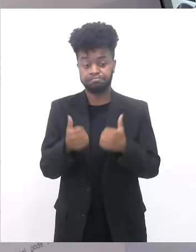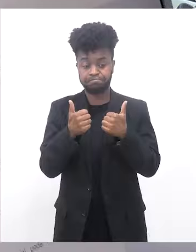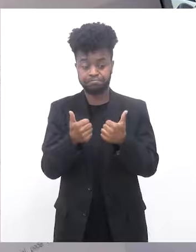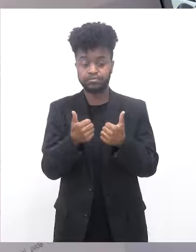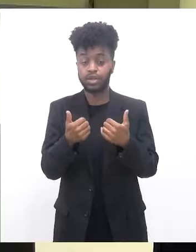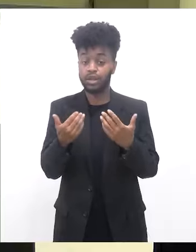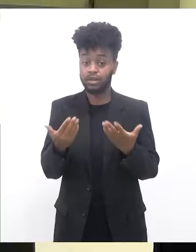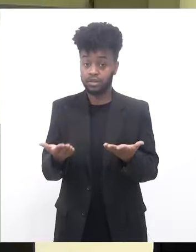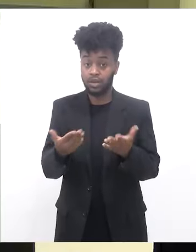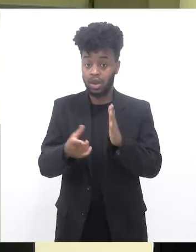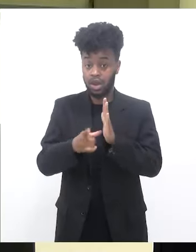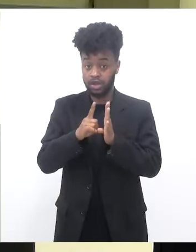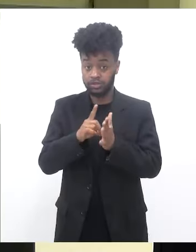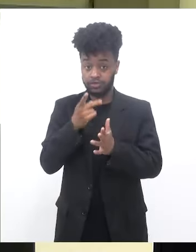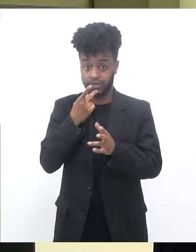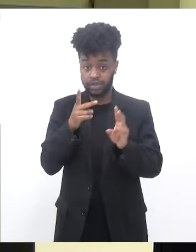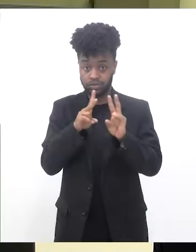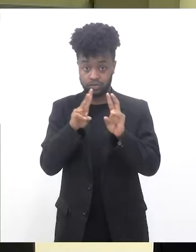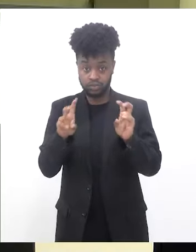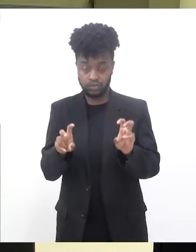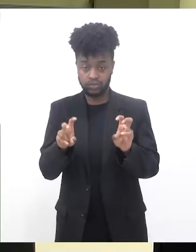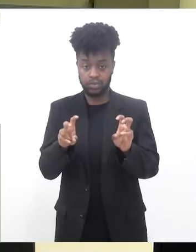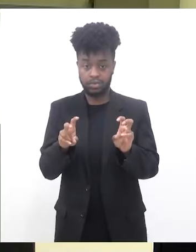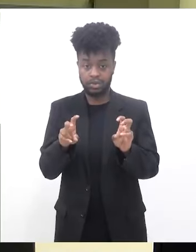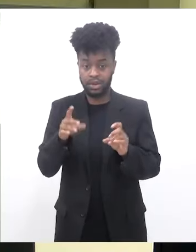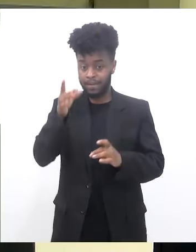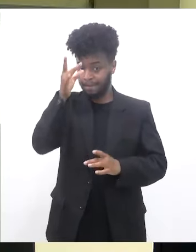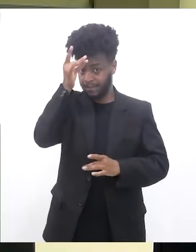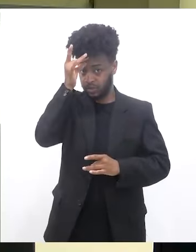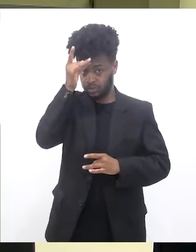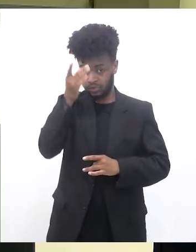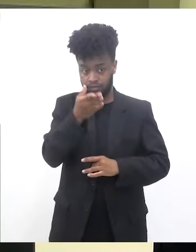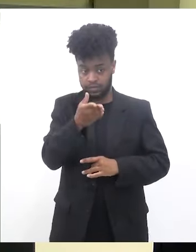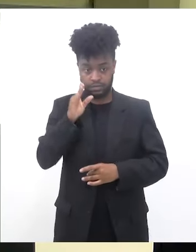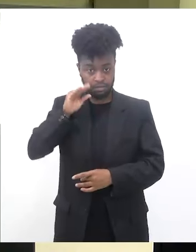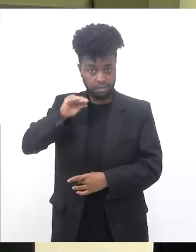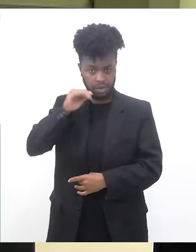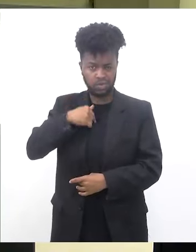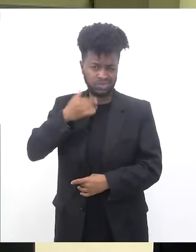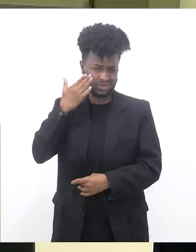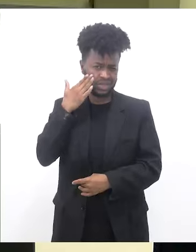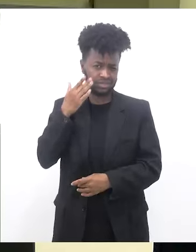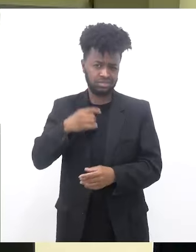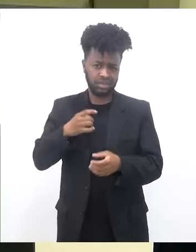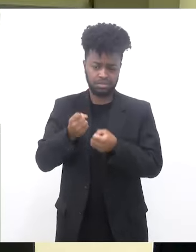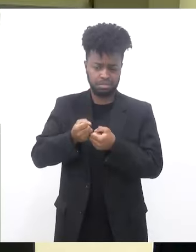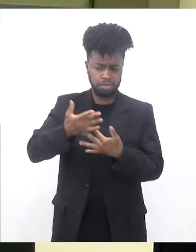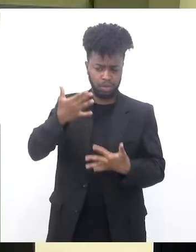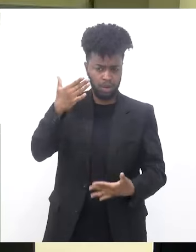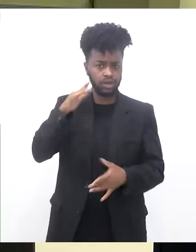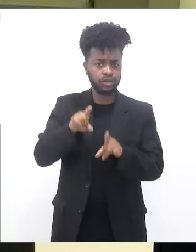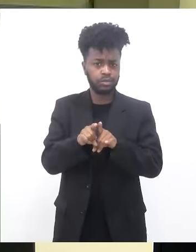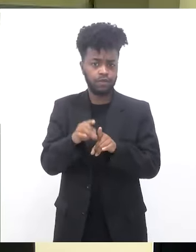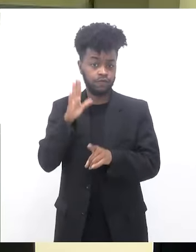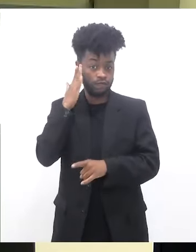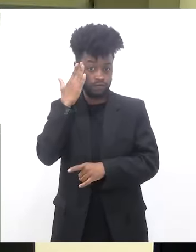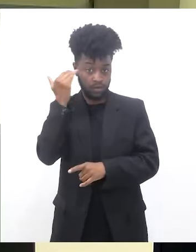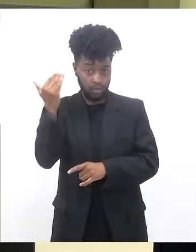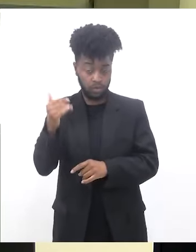então eu queria, antes da gente falar sobre os personagens que você dubla, que eu sei que são muitos e são famosos